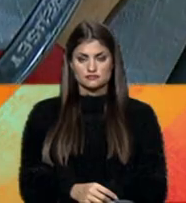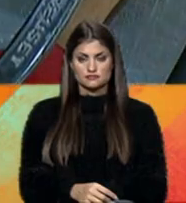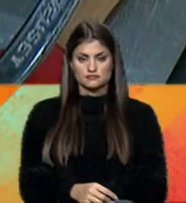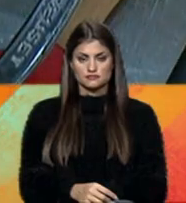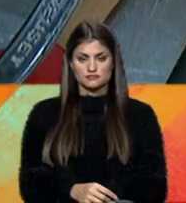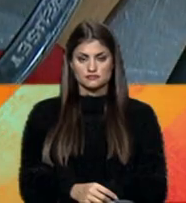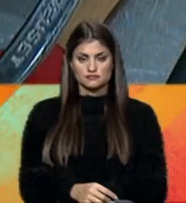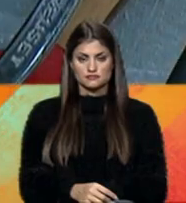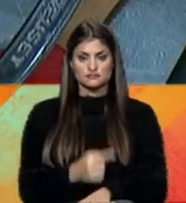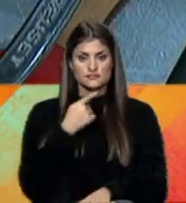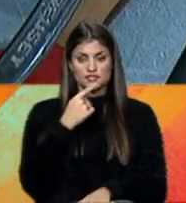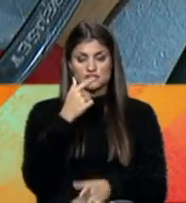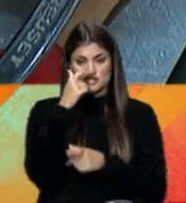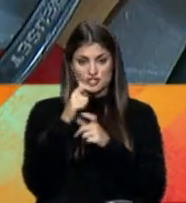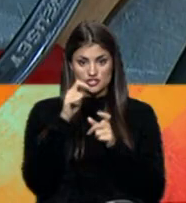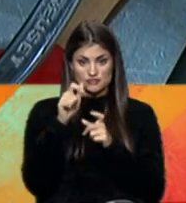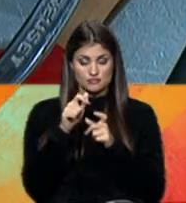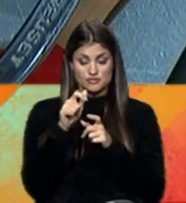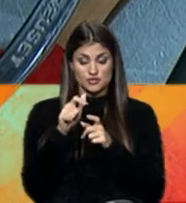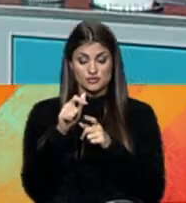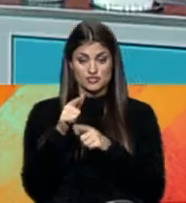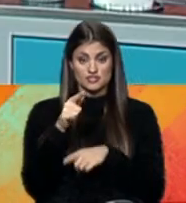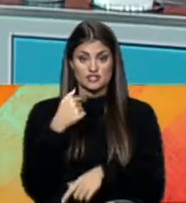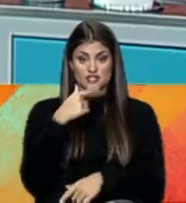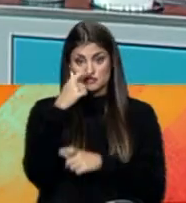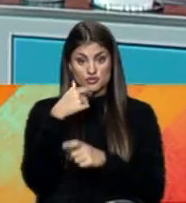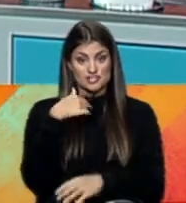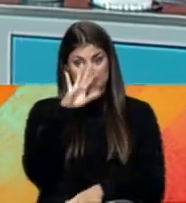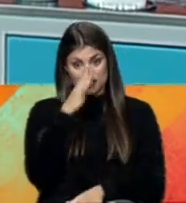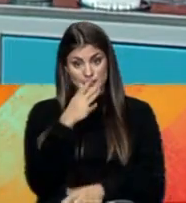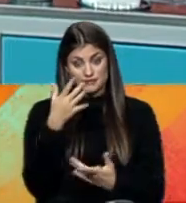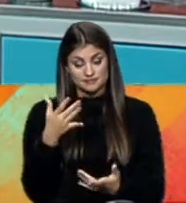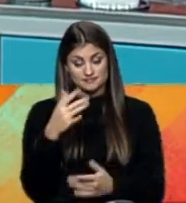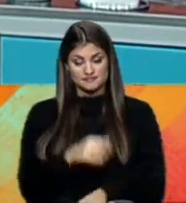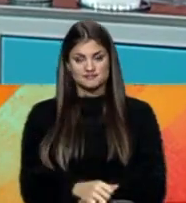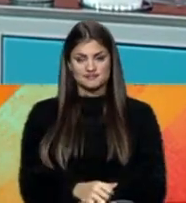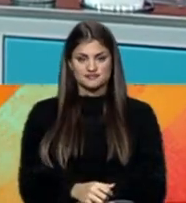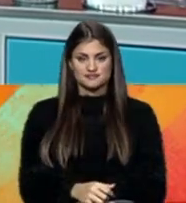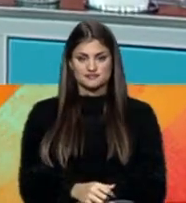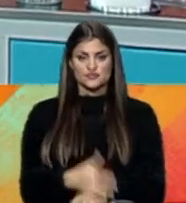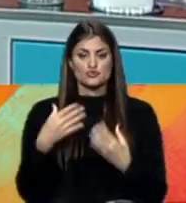Ou como diz o povo, quem sabe, sabe. E o resto é conversa. Vou juntar aqui tomilho.